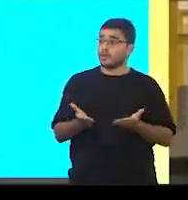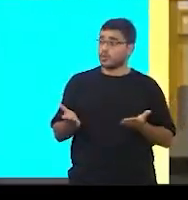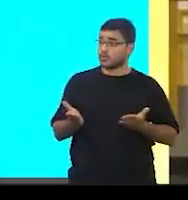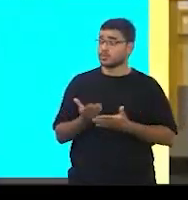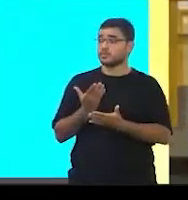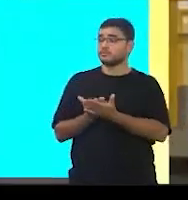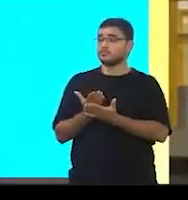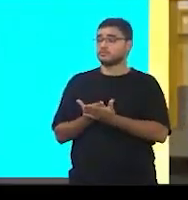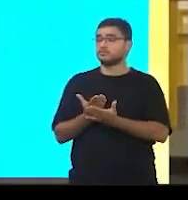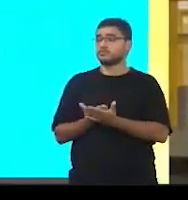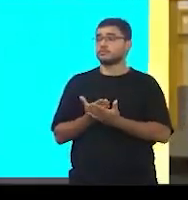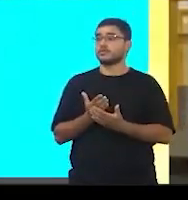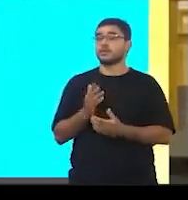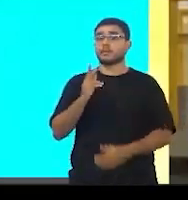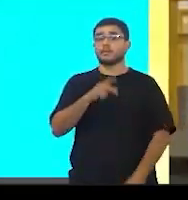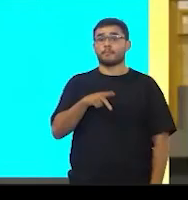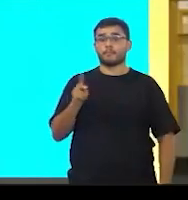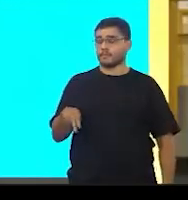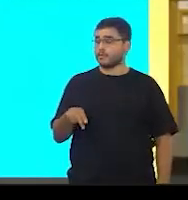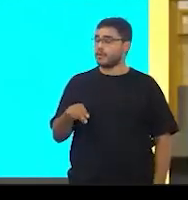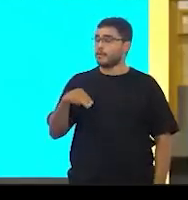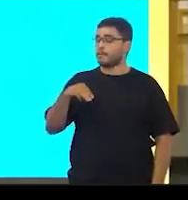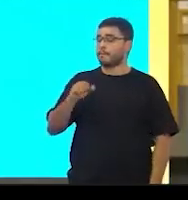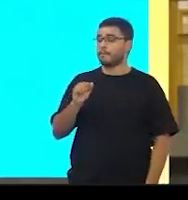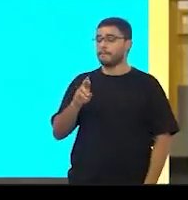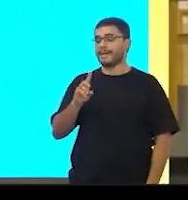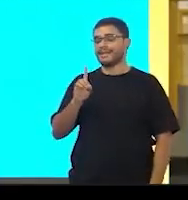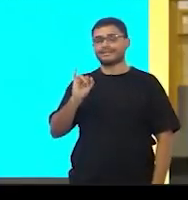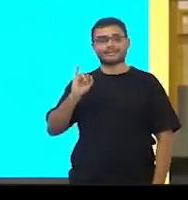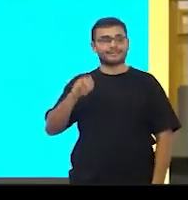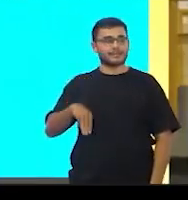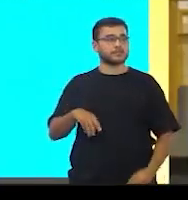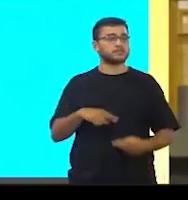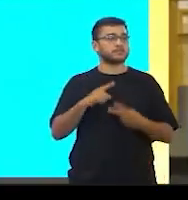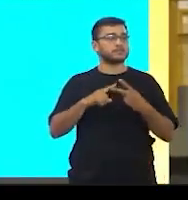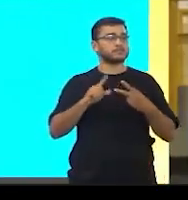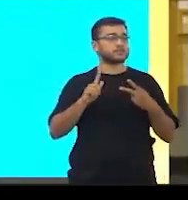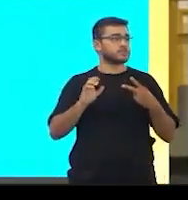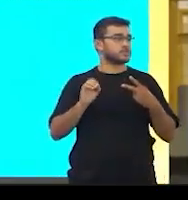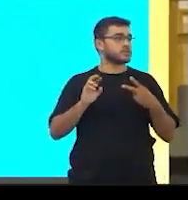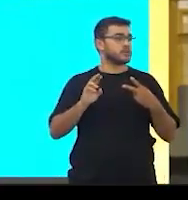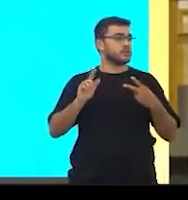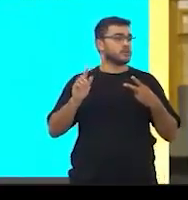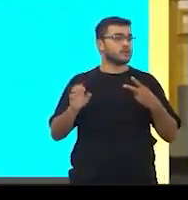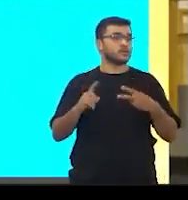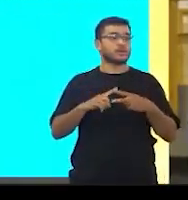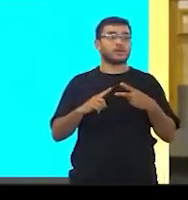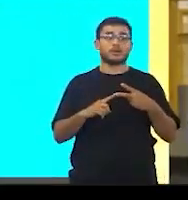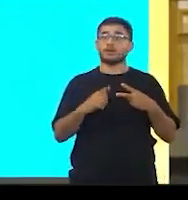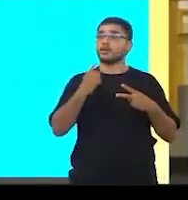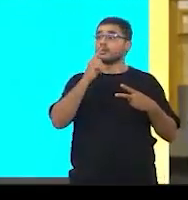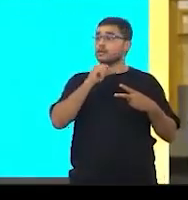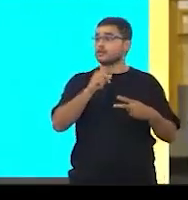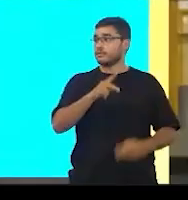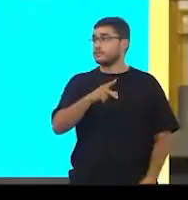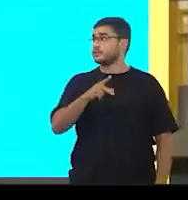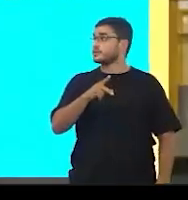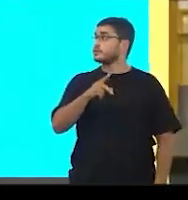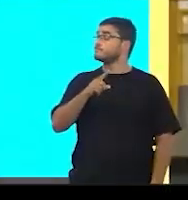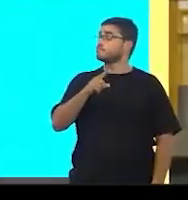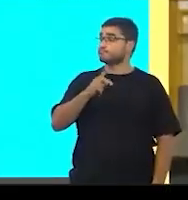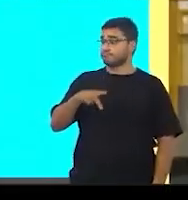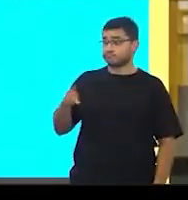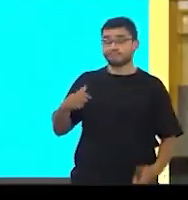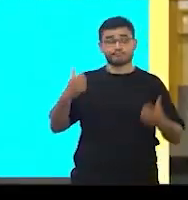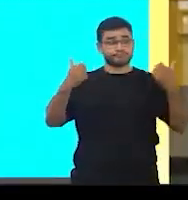aula com os professores Marden e George, onde eles vão falar muito sobre, dentro da área de ciências humanas. Eu